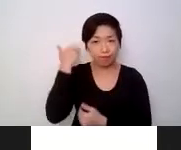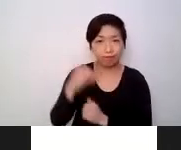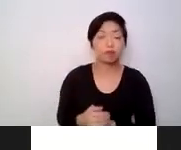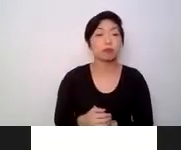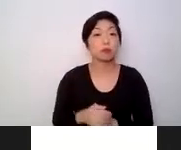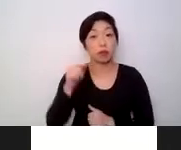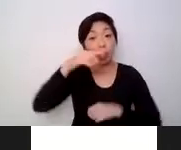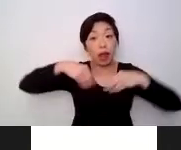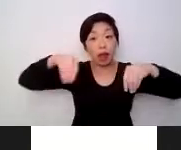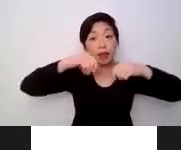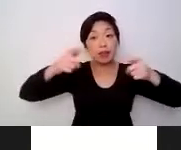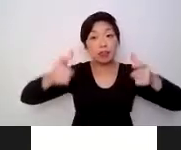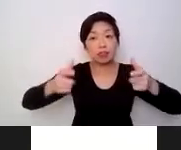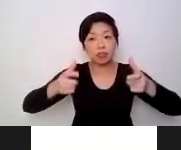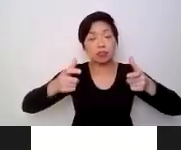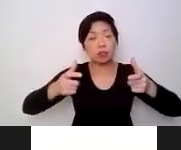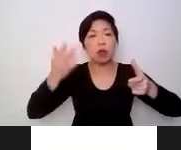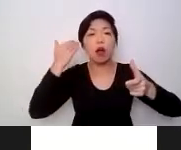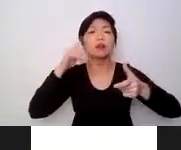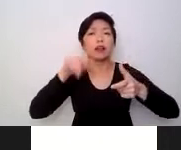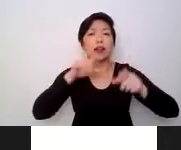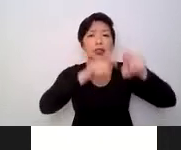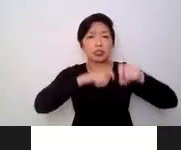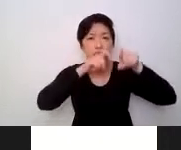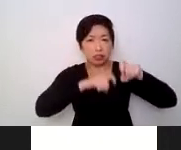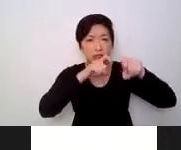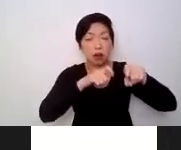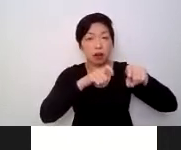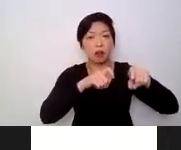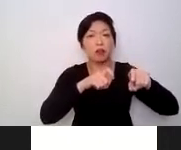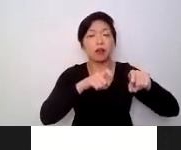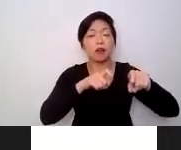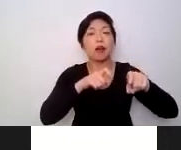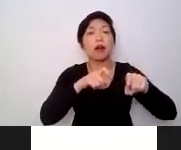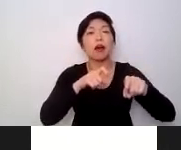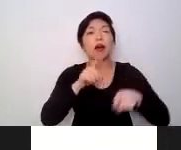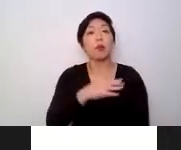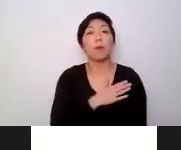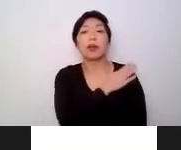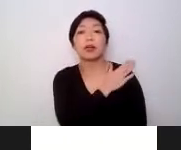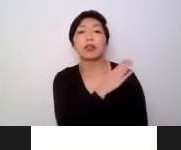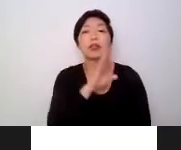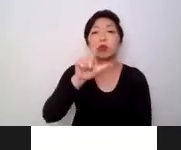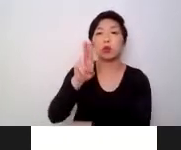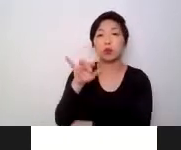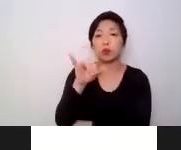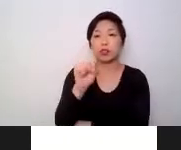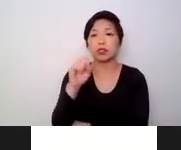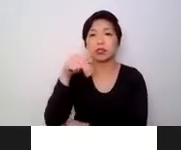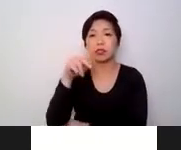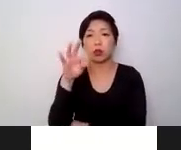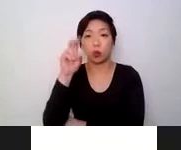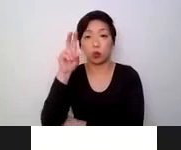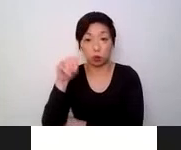ela era uma grande chácara, né, a chácara do Brigadeiro Luiz Antônio, que ela foi subdividida, né, e essa região aí em